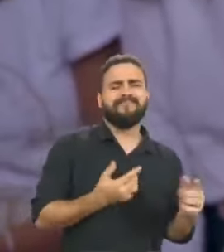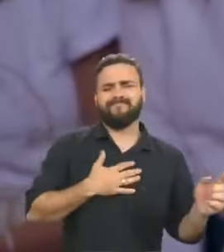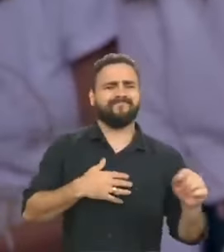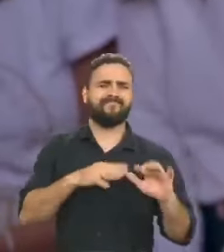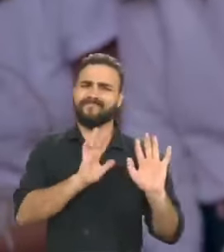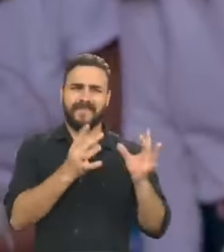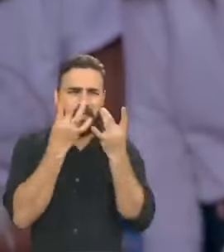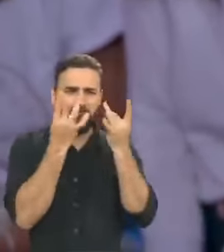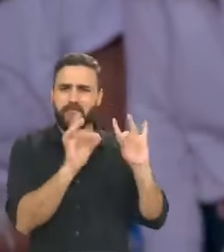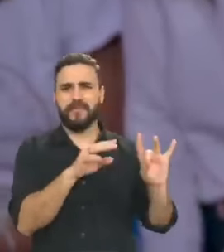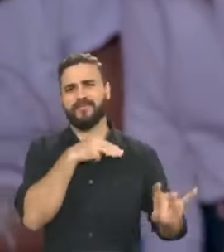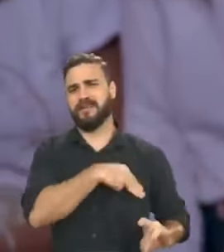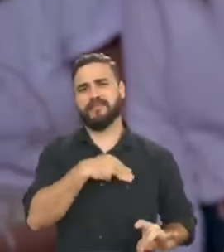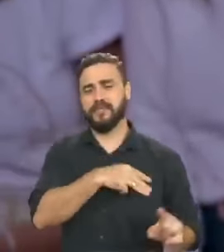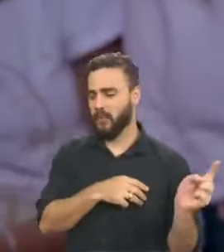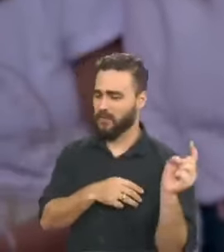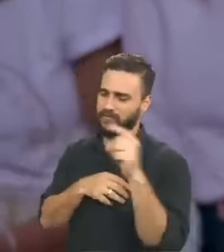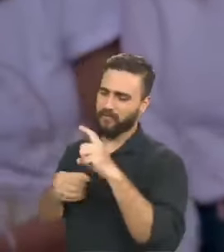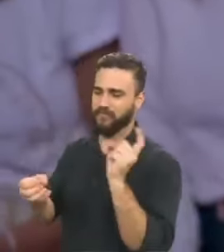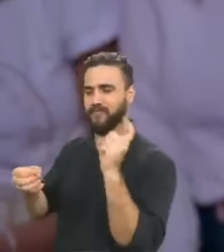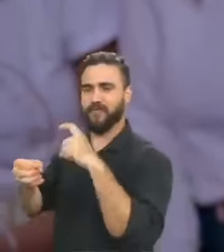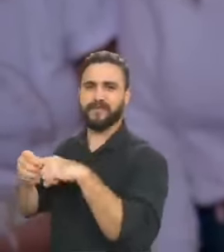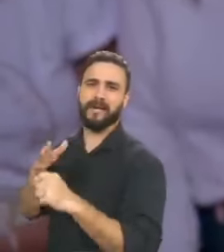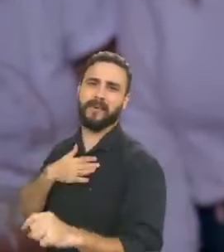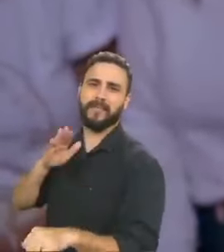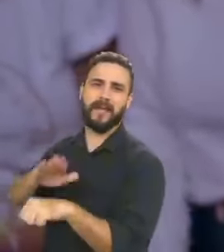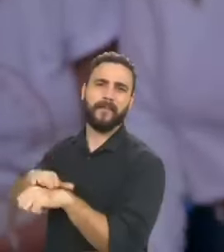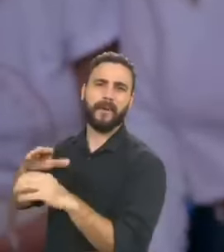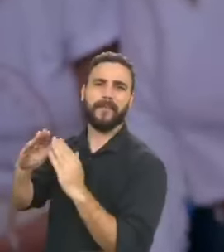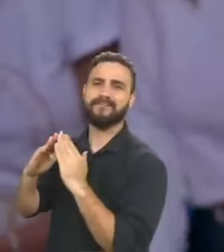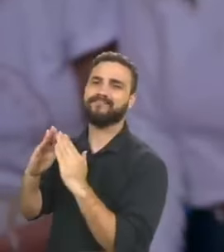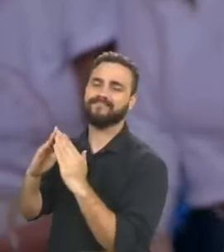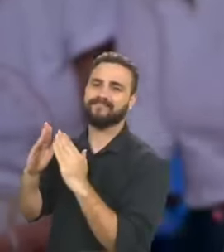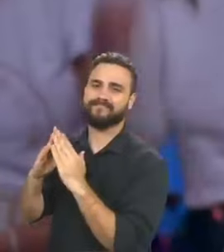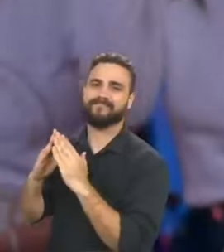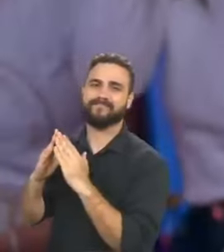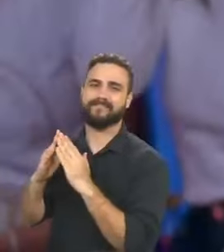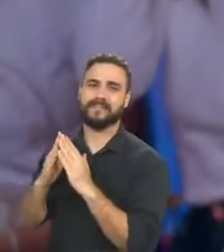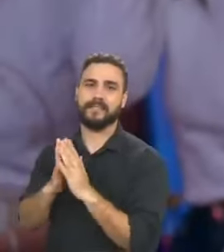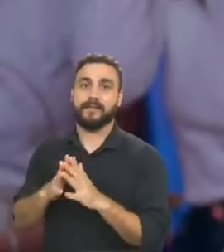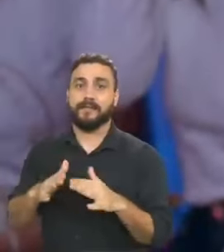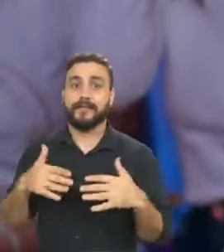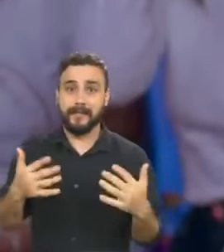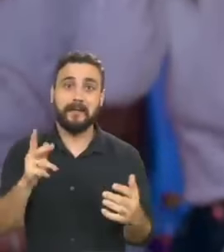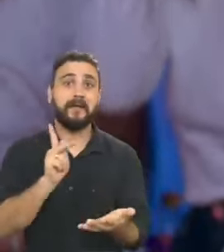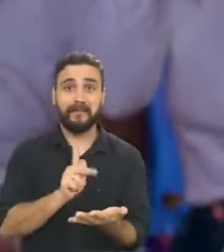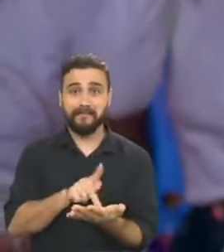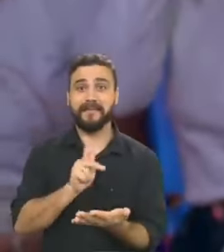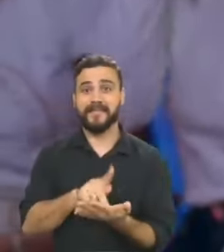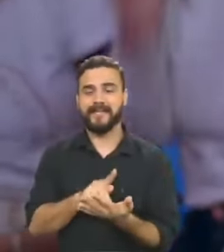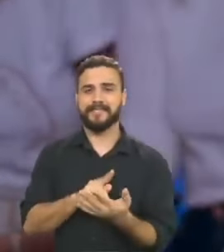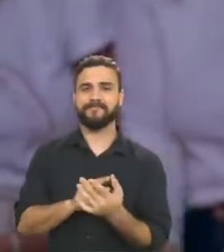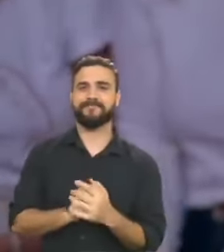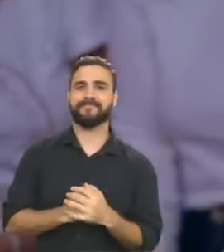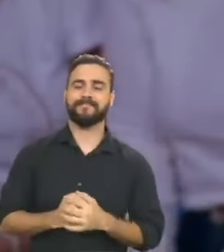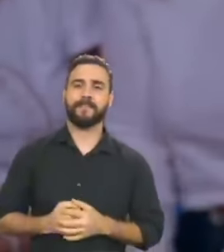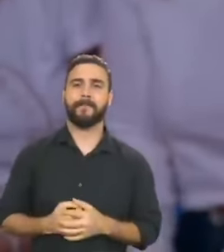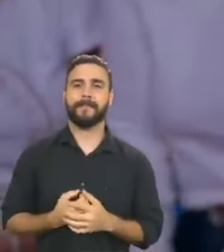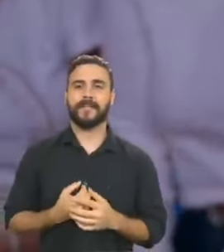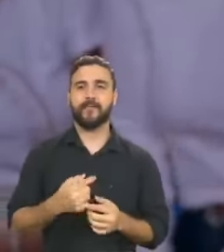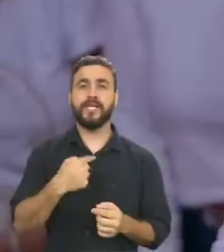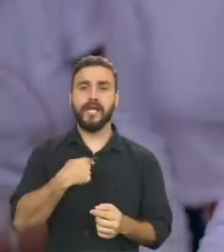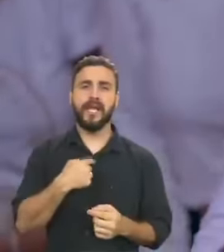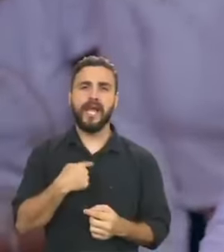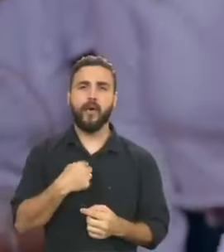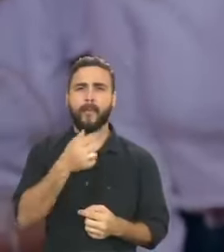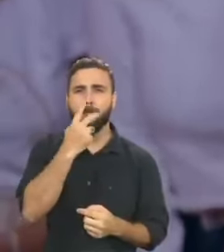procurar outra coisa para fazer. Essa é a verdade, sem fantasiar nada, né? Então, o impacto que eu tenho visto, missionários